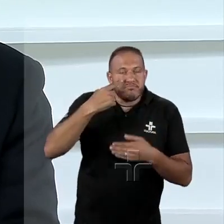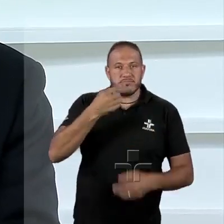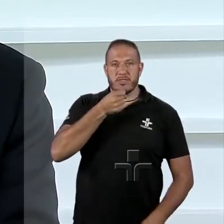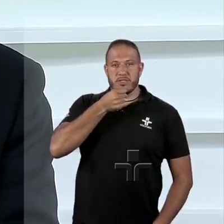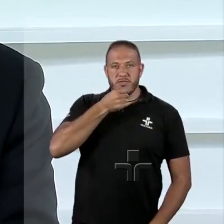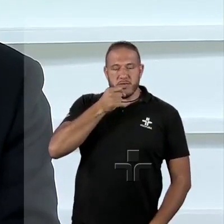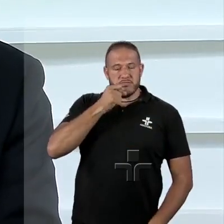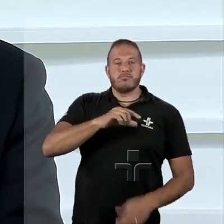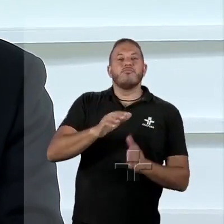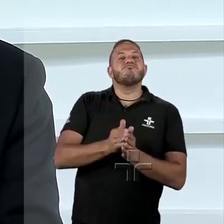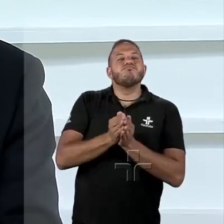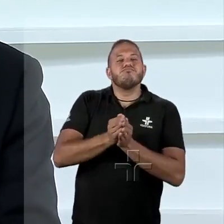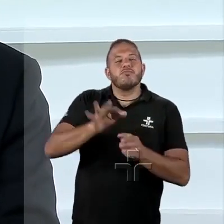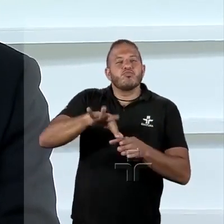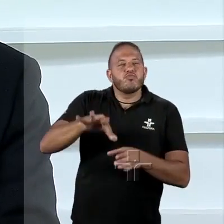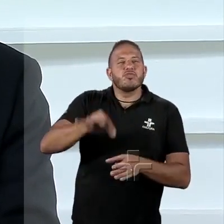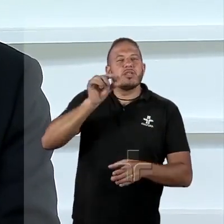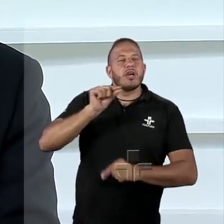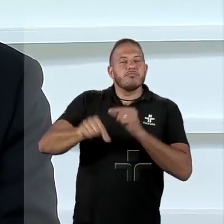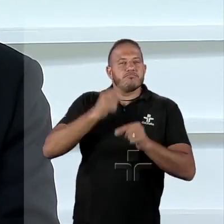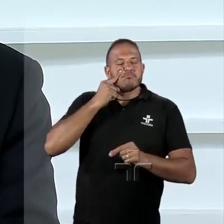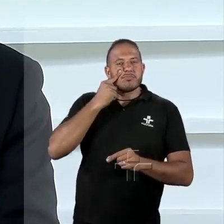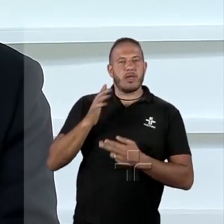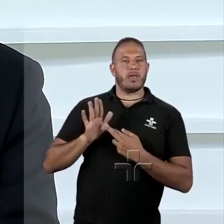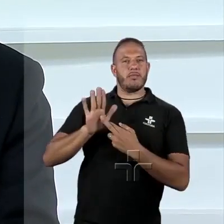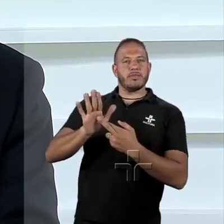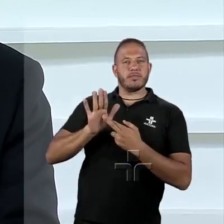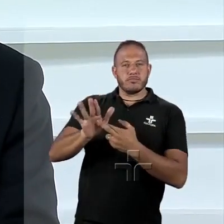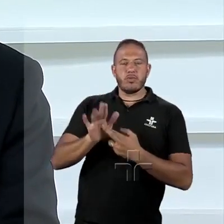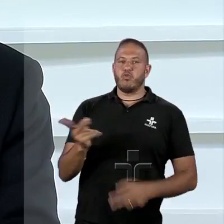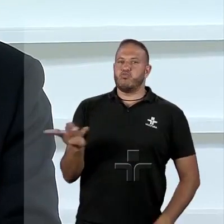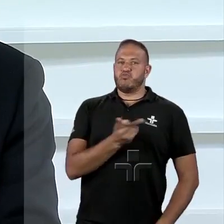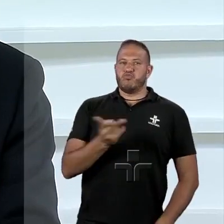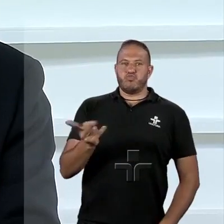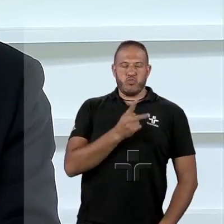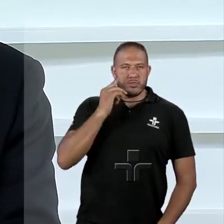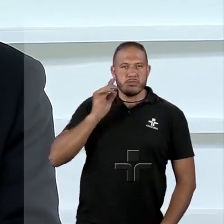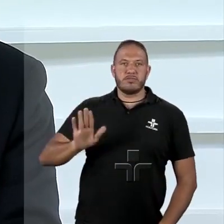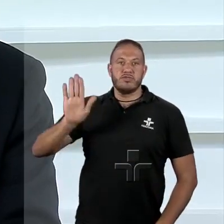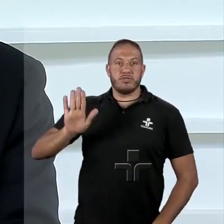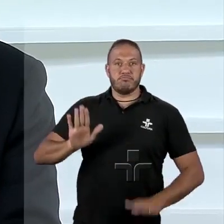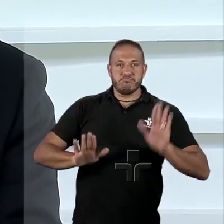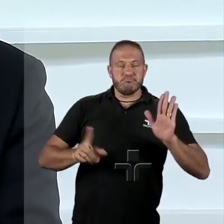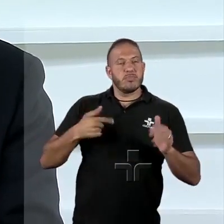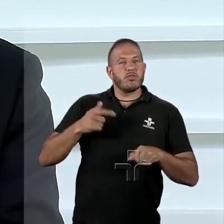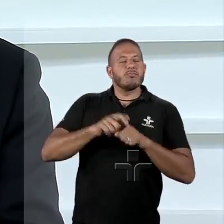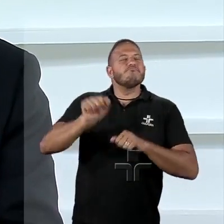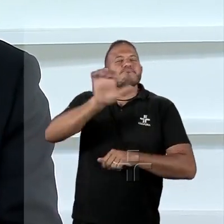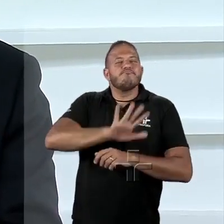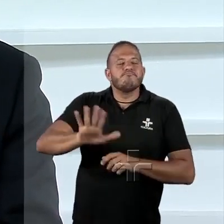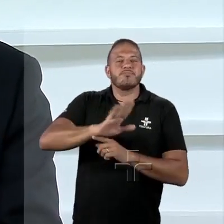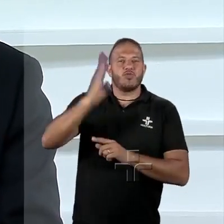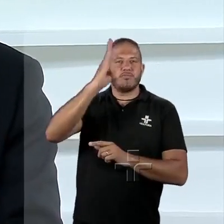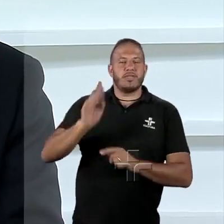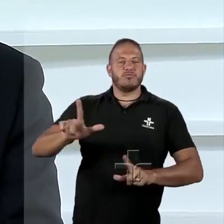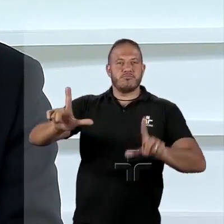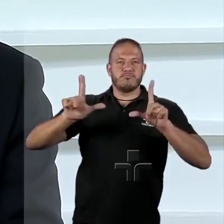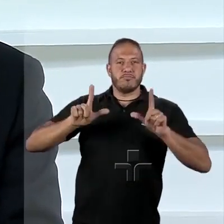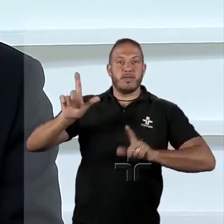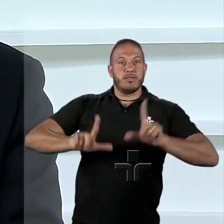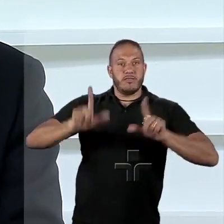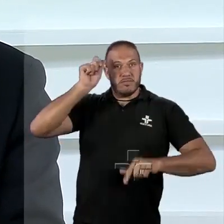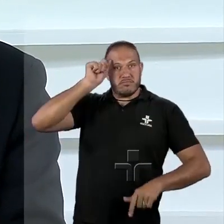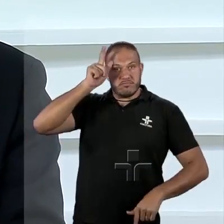foi sorteada com a presença de representantes dos dois candidatos. Estamos no ar em todo o país pela TV Cultura,